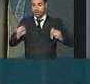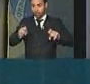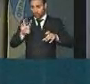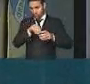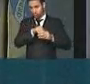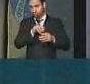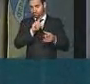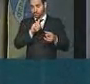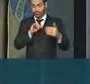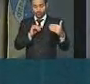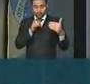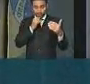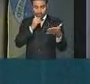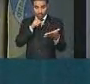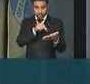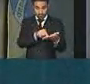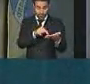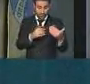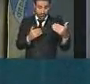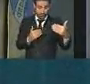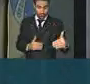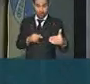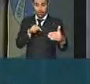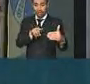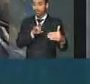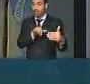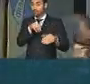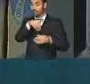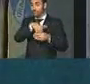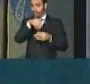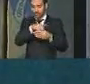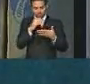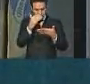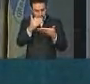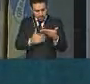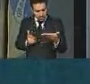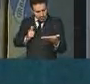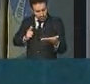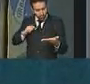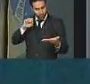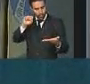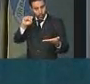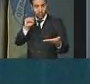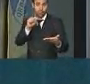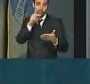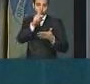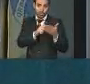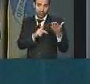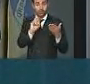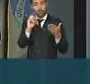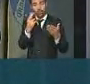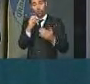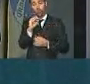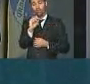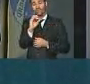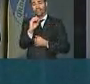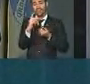quando essa cédula eletrônica tiver mais de oito projetos ou mais de oitenta dispositivos